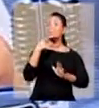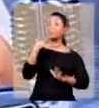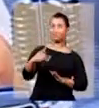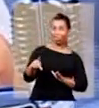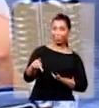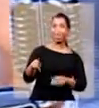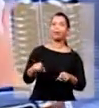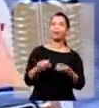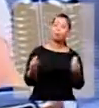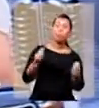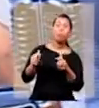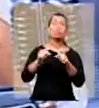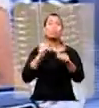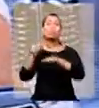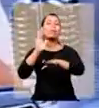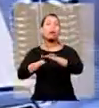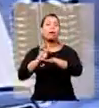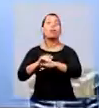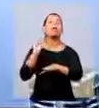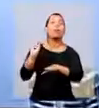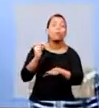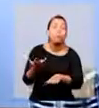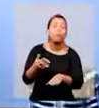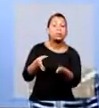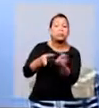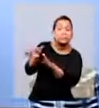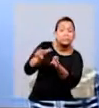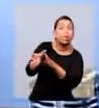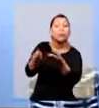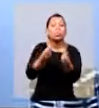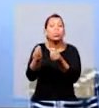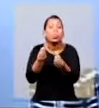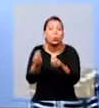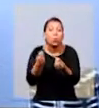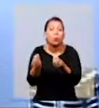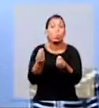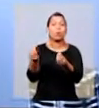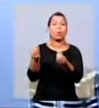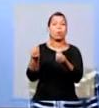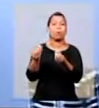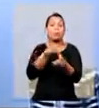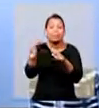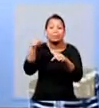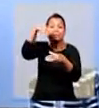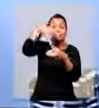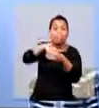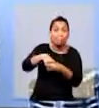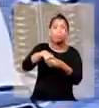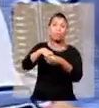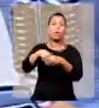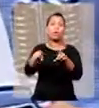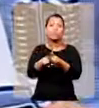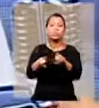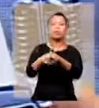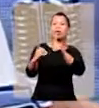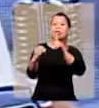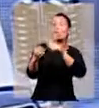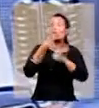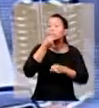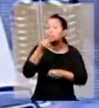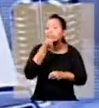se comportar numa entrevista de emprego, tanto individual como coletiva,